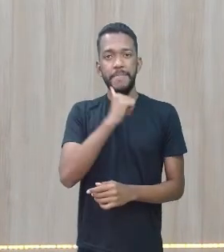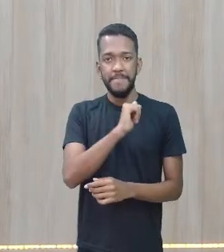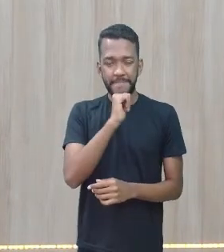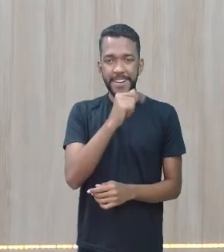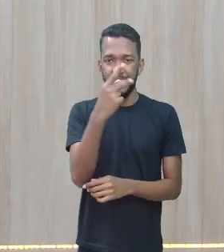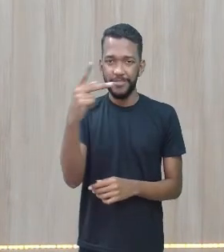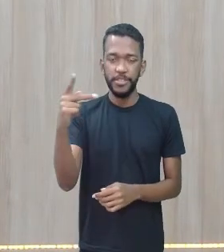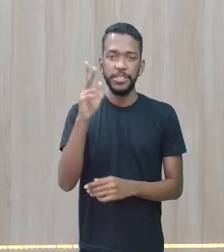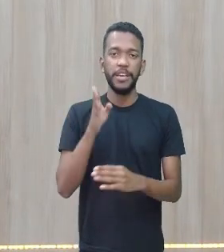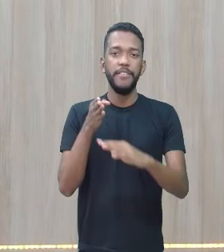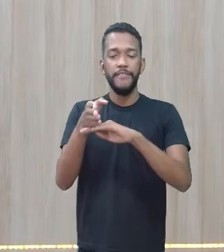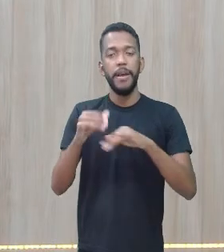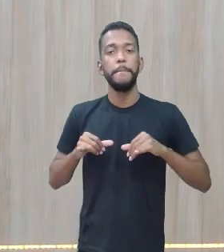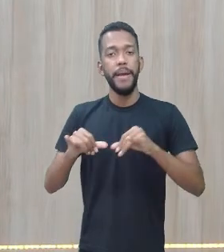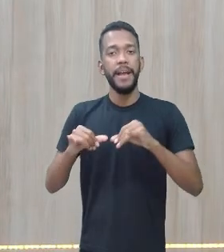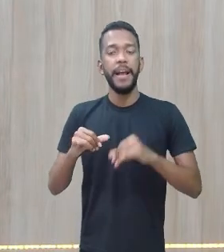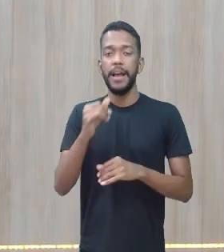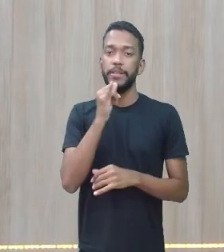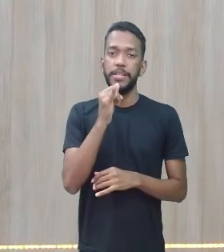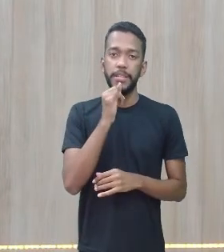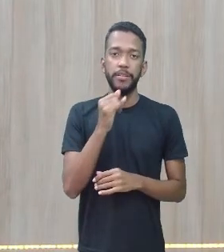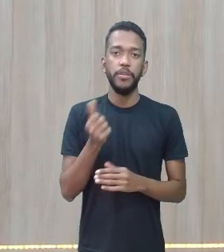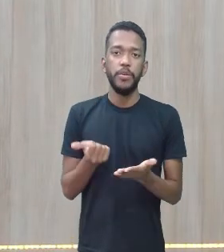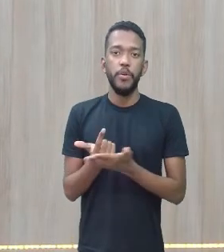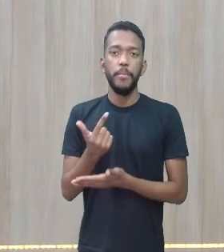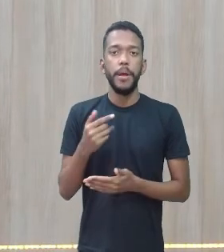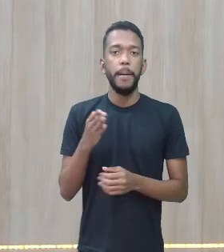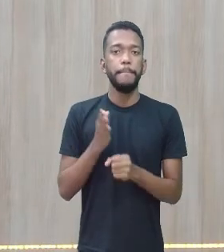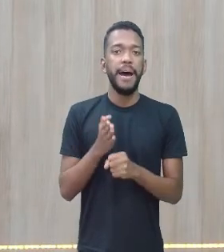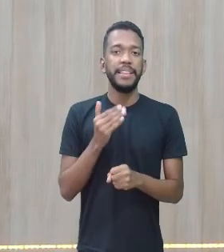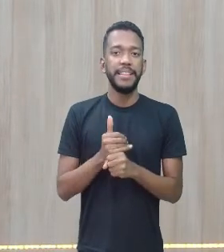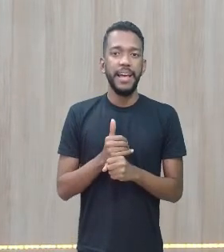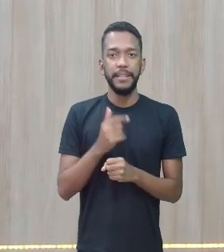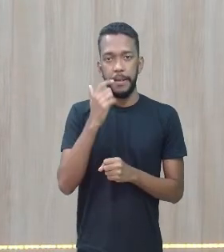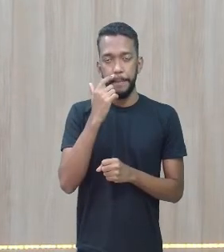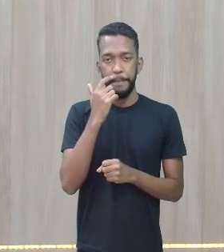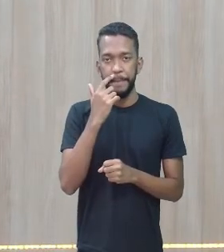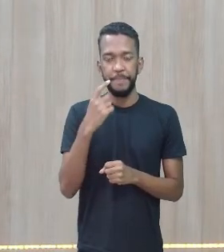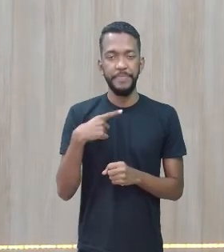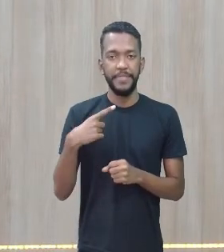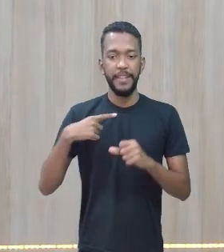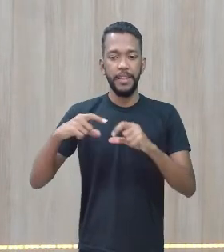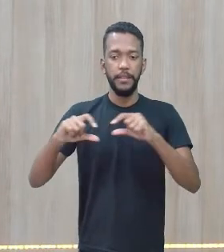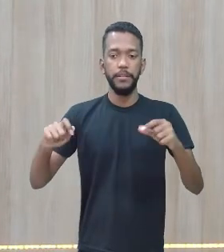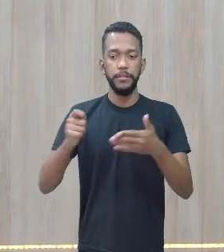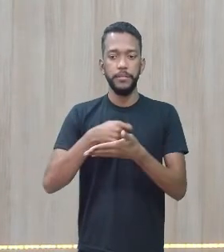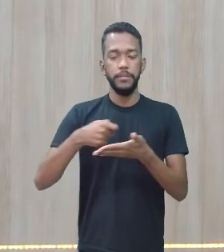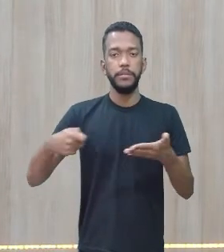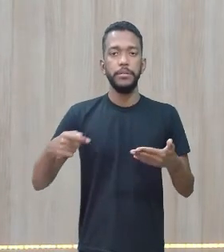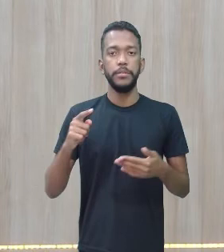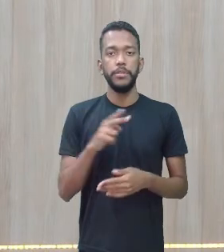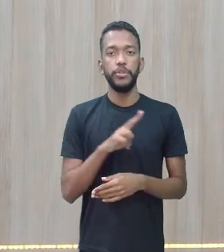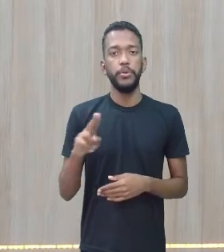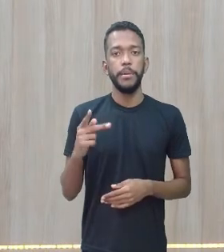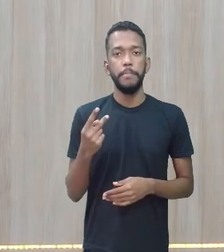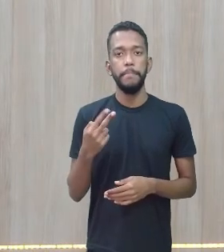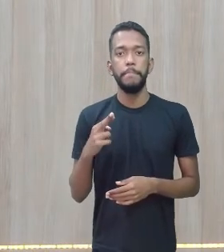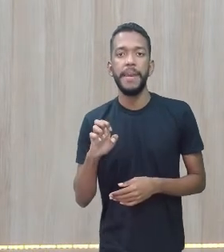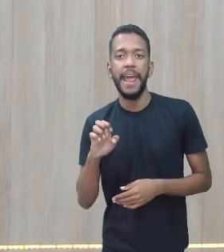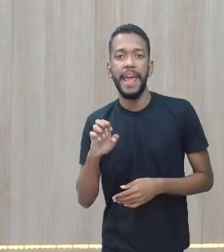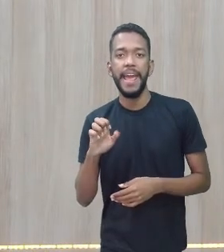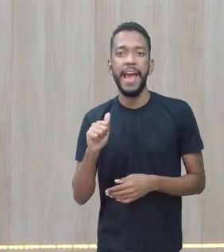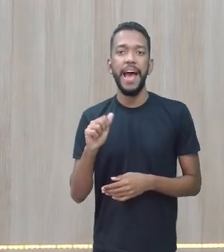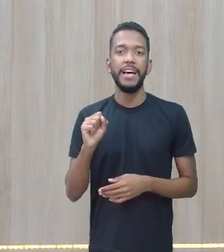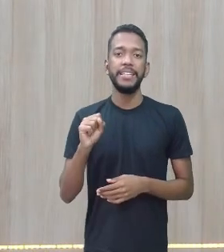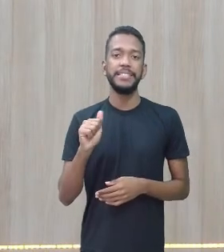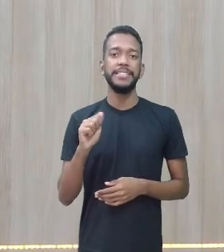vai ao supermercado e compra batata, aí tem lá escrito assim, ó, na embalagem, pré-assada, não é?